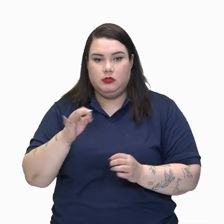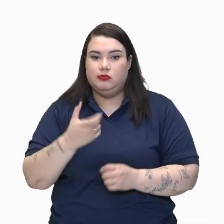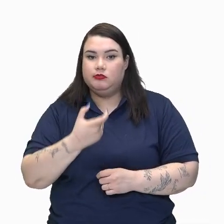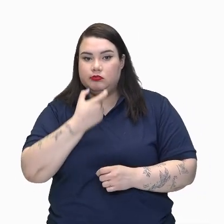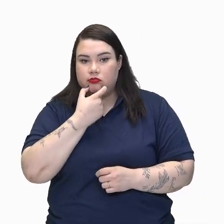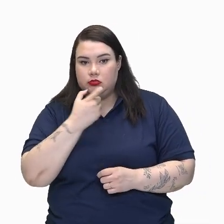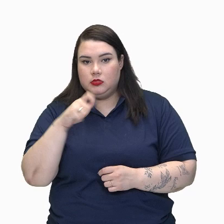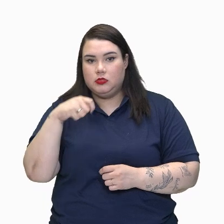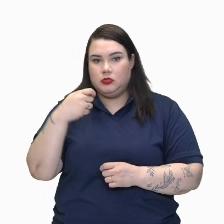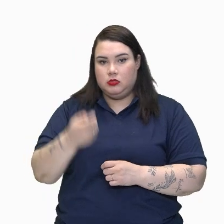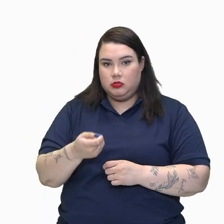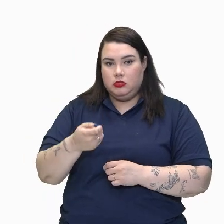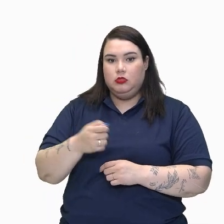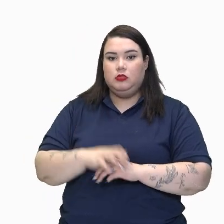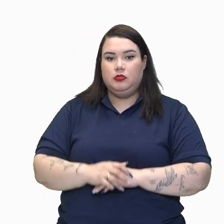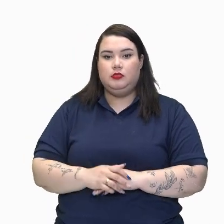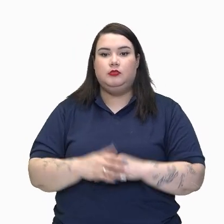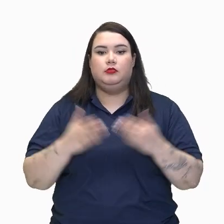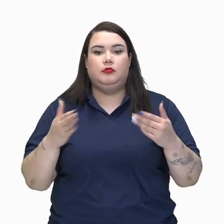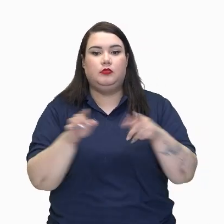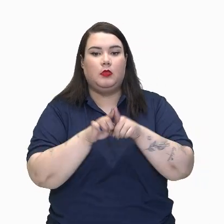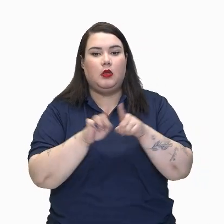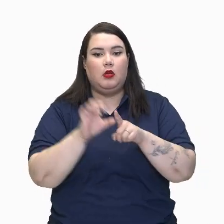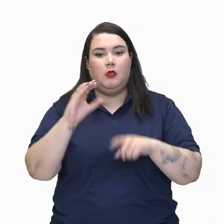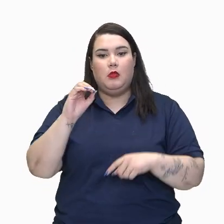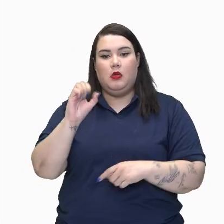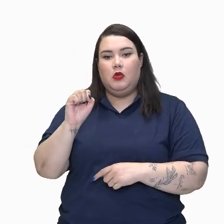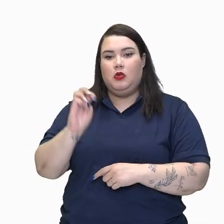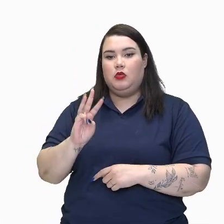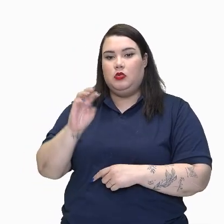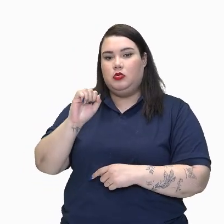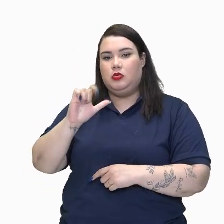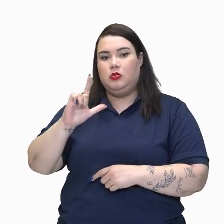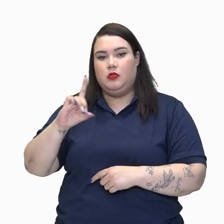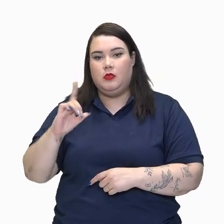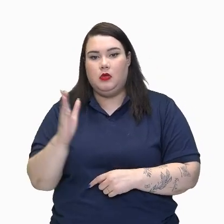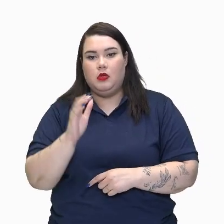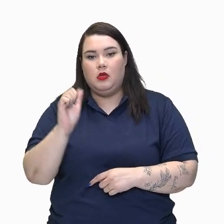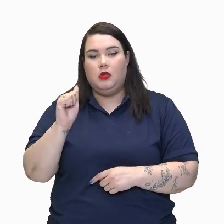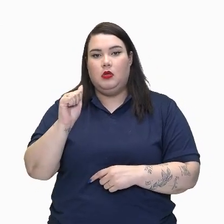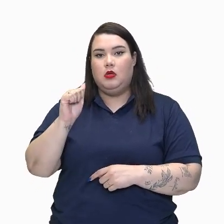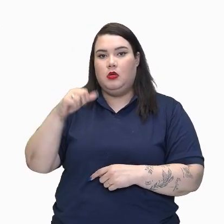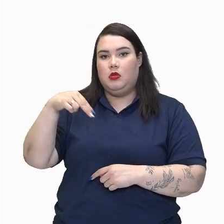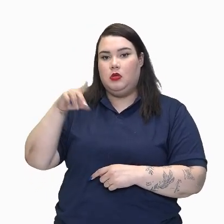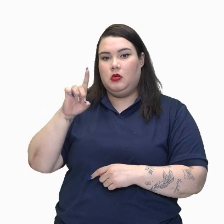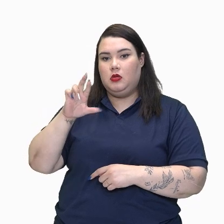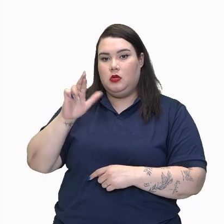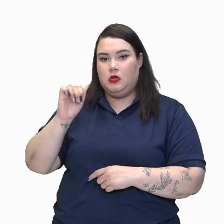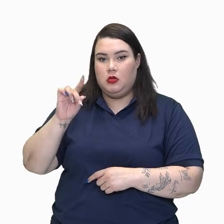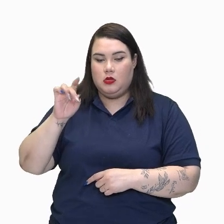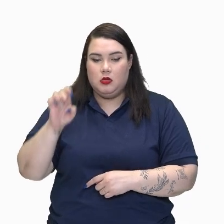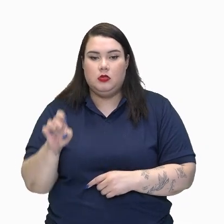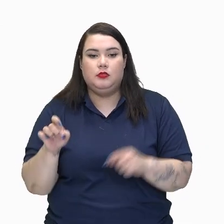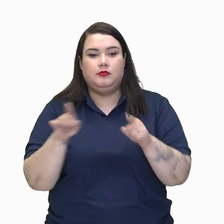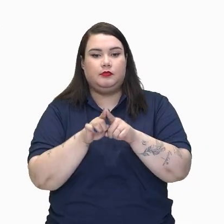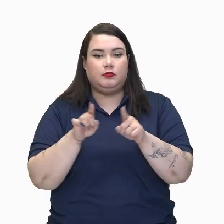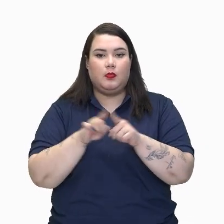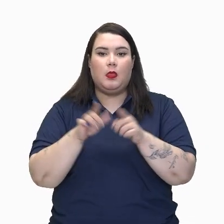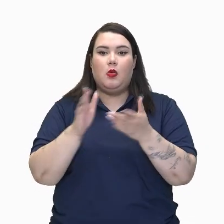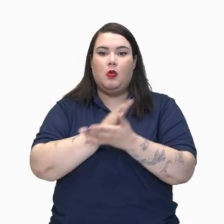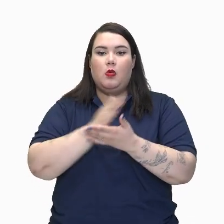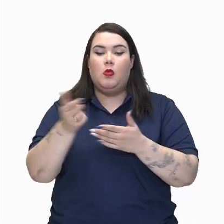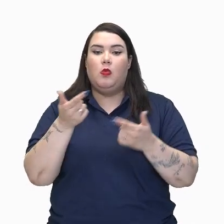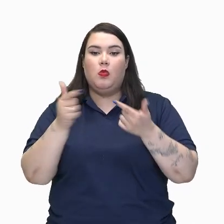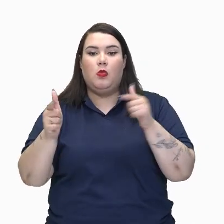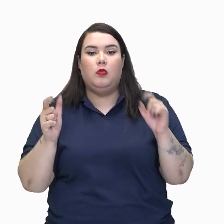a Anita, nós temos o Carlos Drummond de Andrade, nós temos o Manuel Bandeira, o Mário de Andrade e o Oswald de Andrade. Alguns outros artistas,